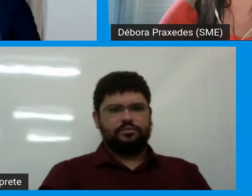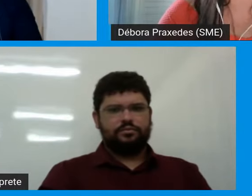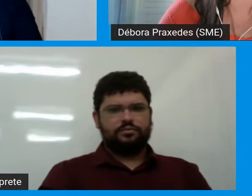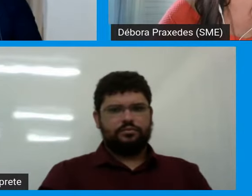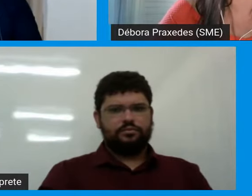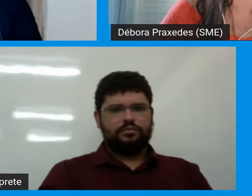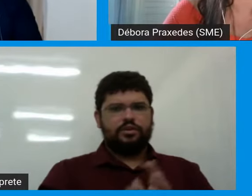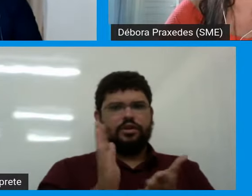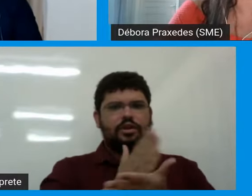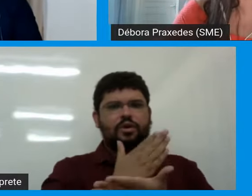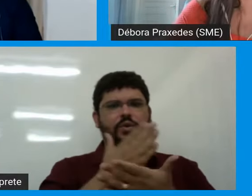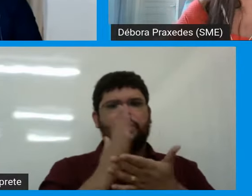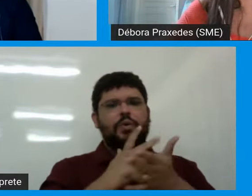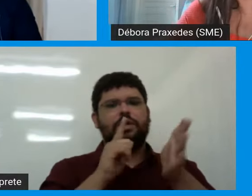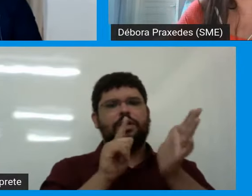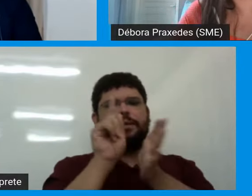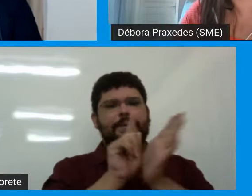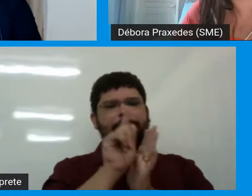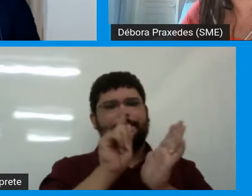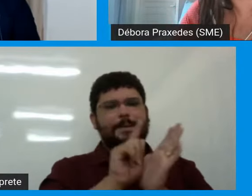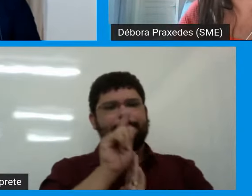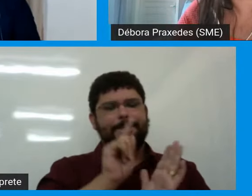que fizeram alguns questionamentos.